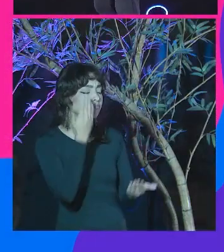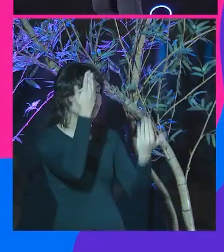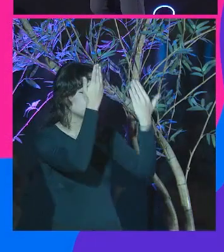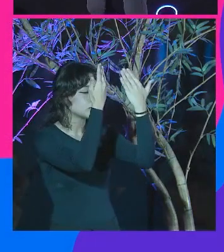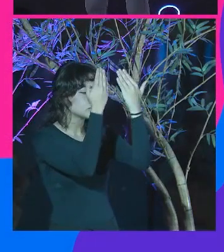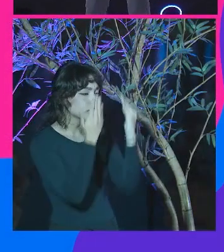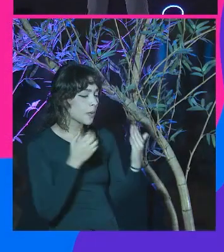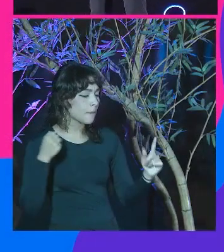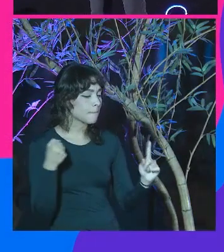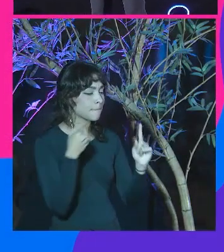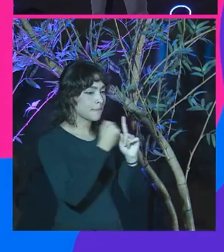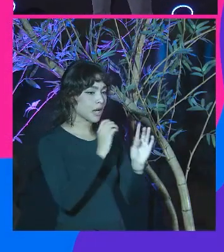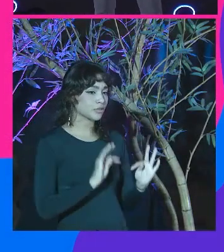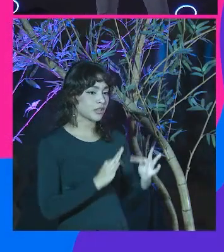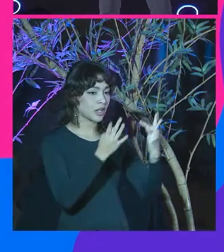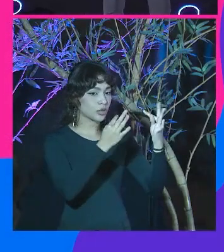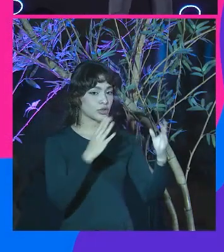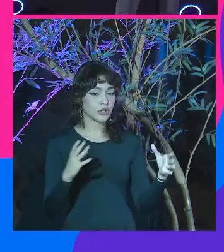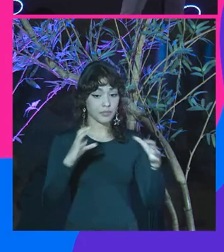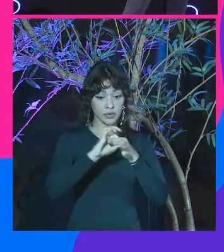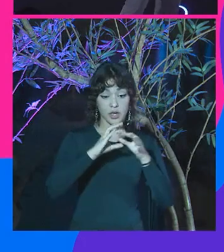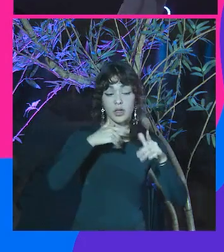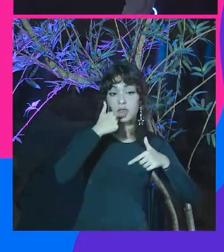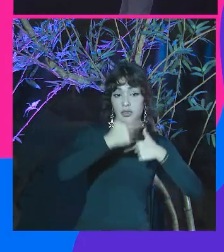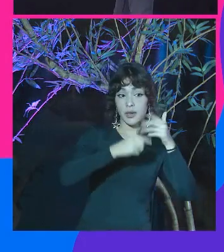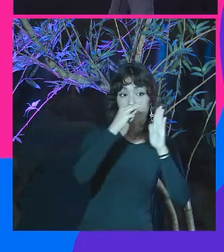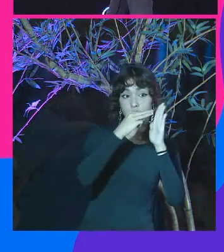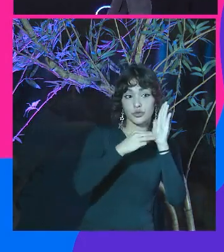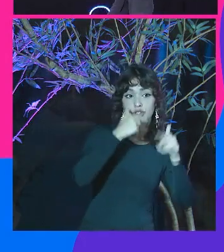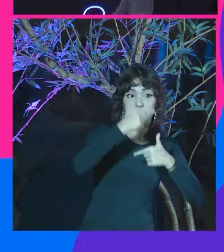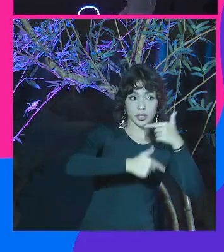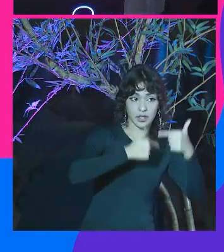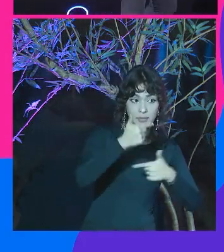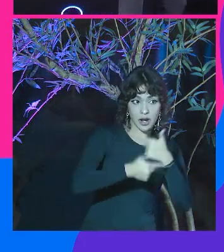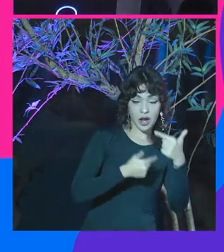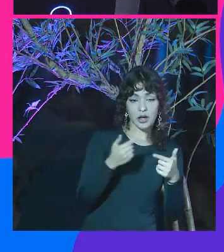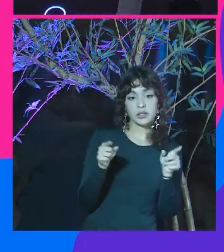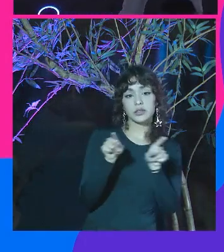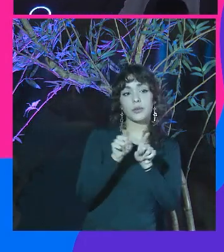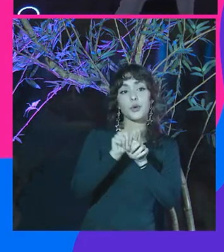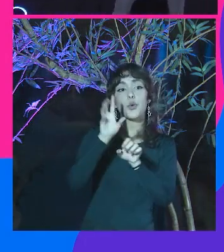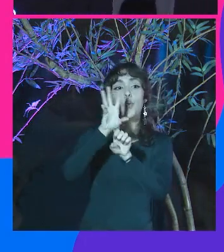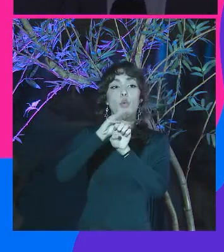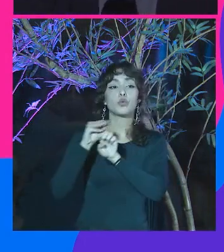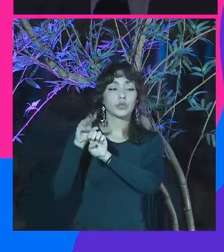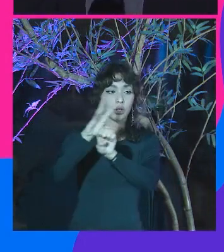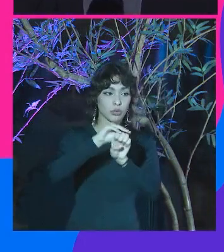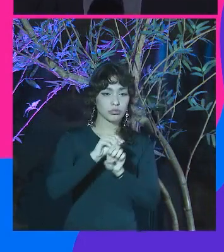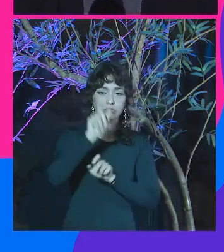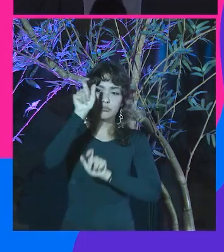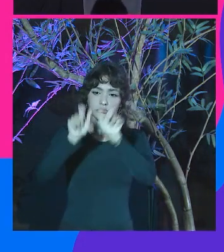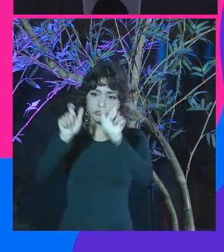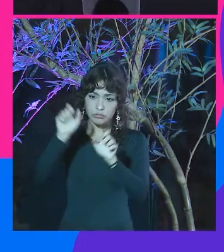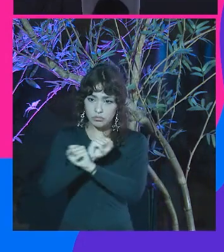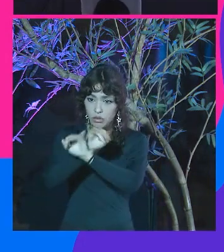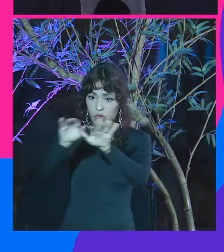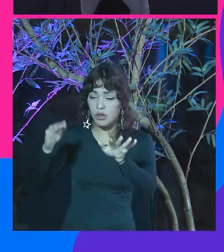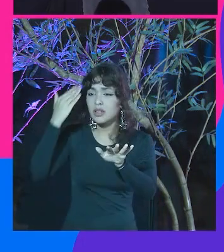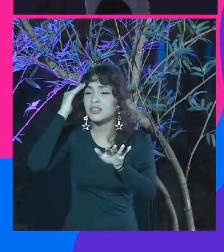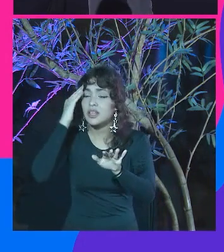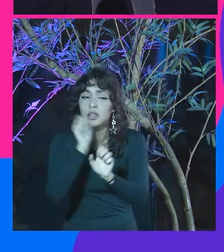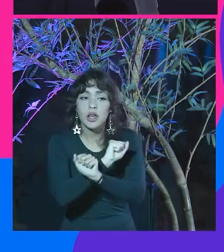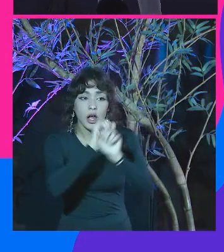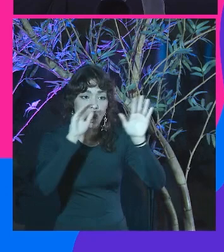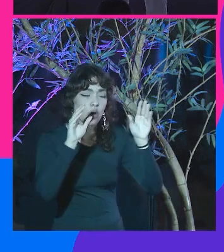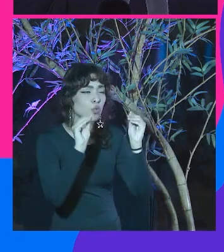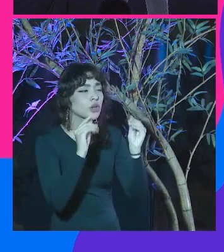tecnologias e traduzir em metodologia para trabalhar, ou então em conteúdo para as pessoas entenderem o que está acontecendo nesse momento.